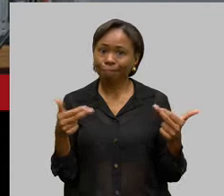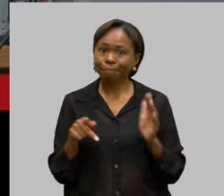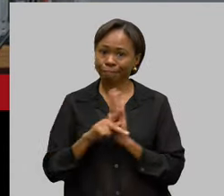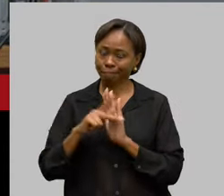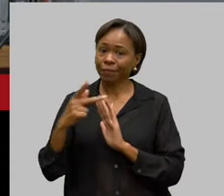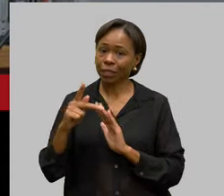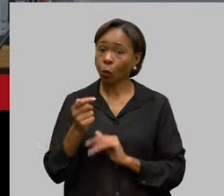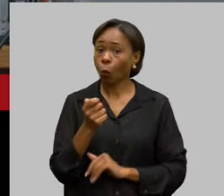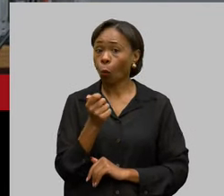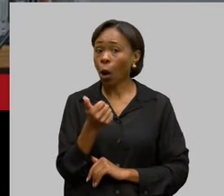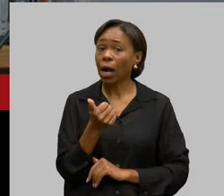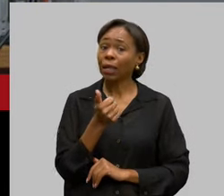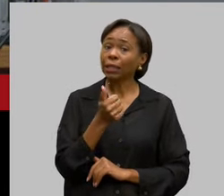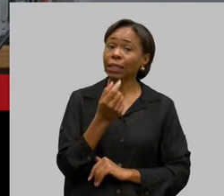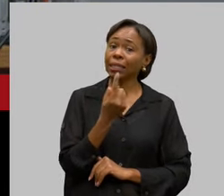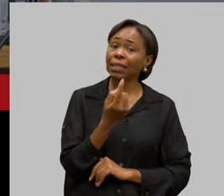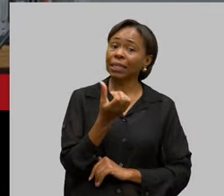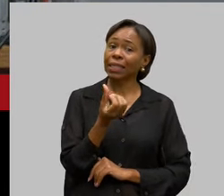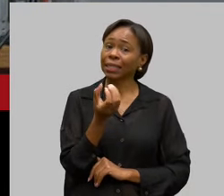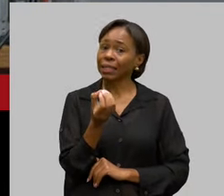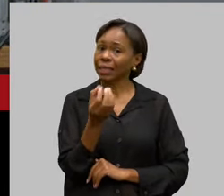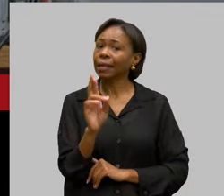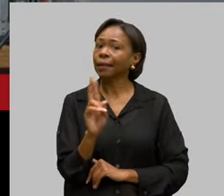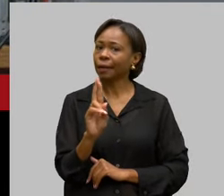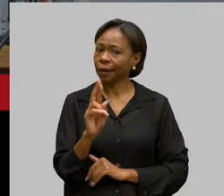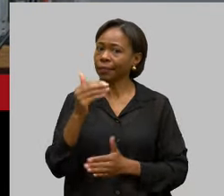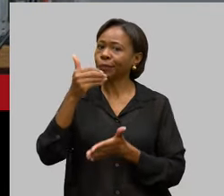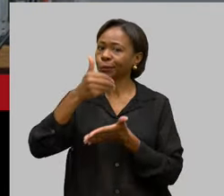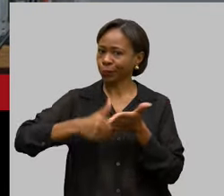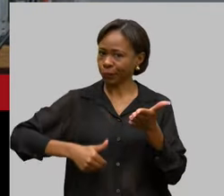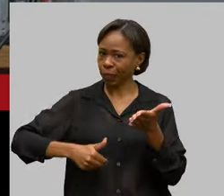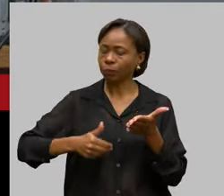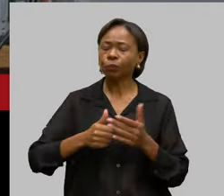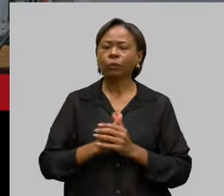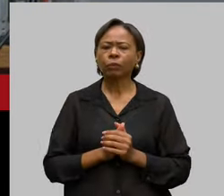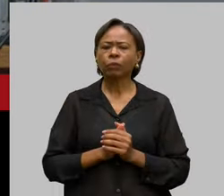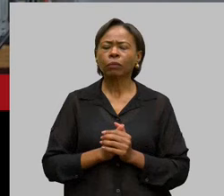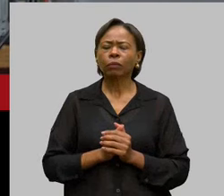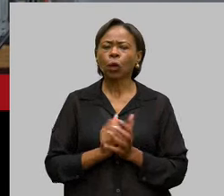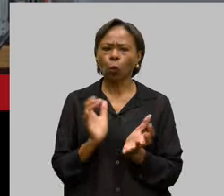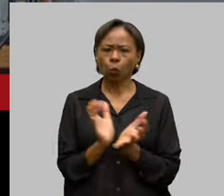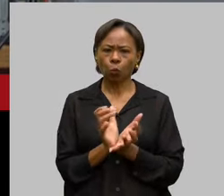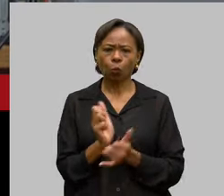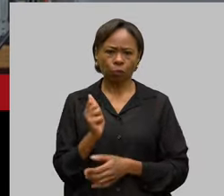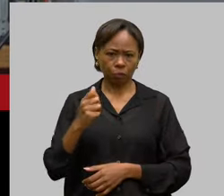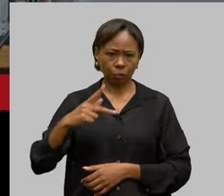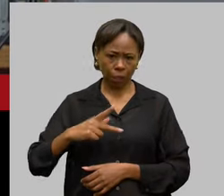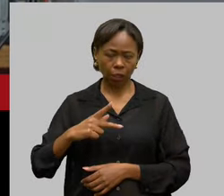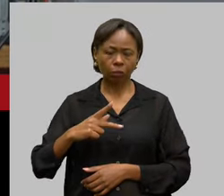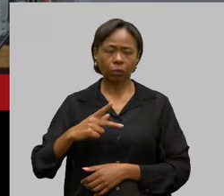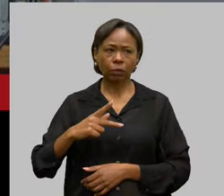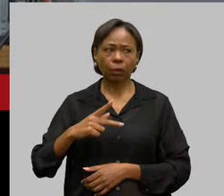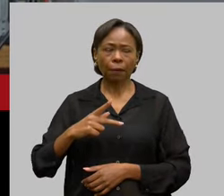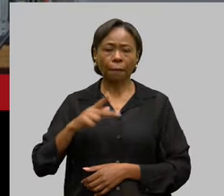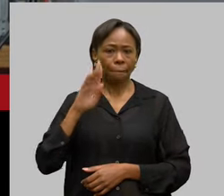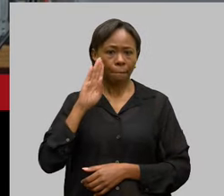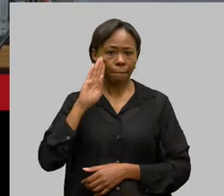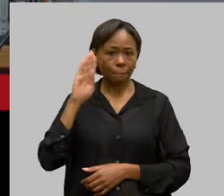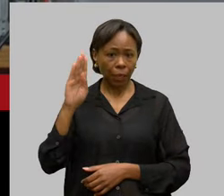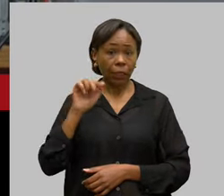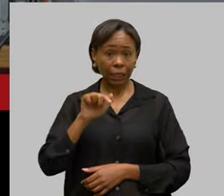160$ 170 do bolso dessa pessoa então os aposentados especificamente naqueles que acabaram sendo